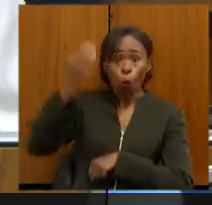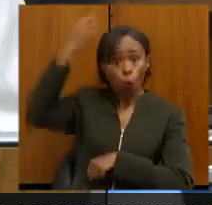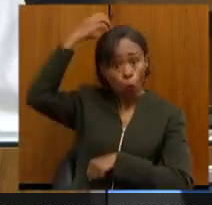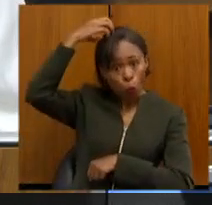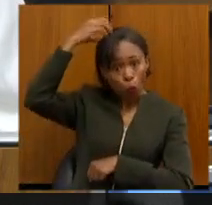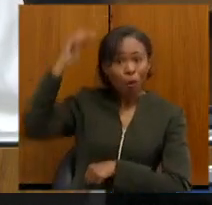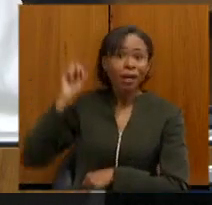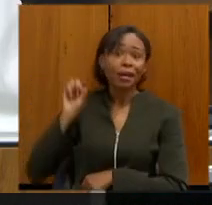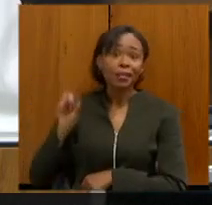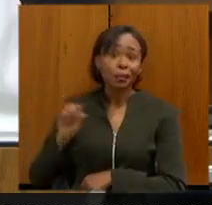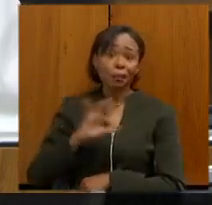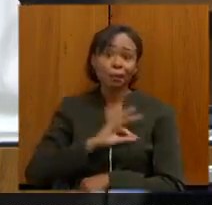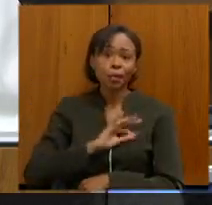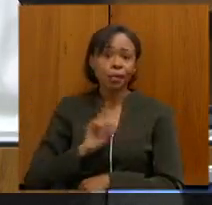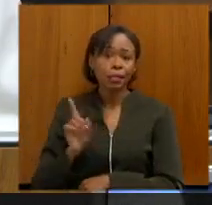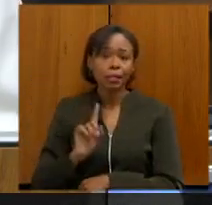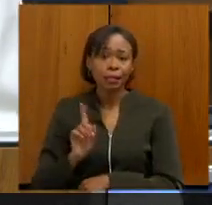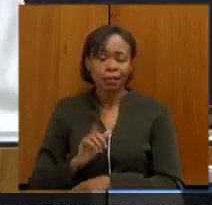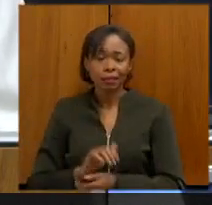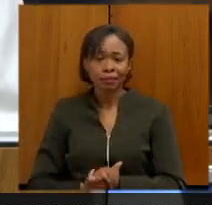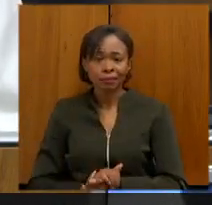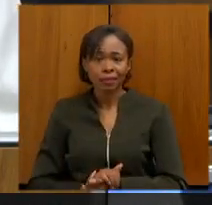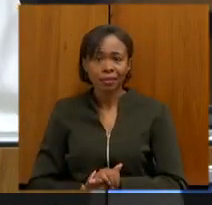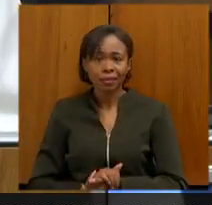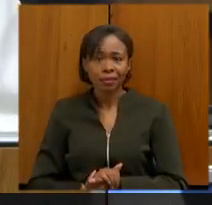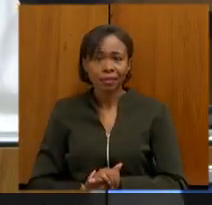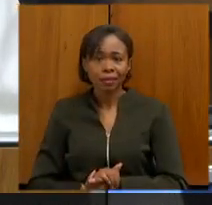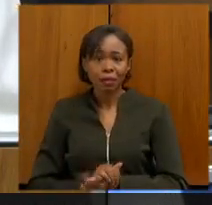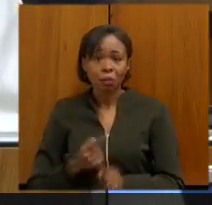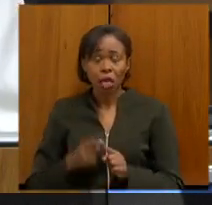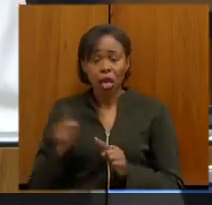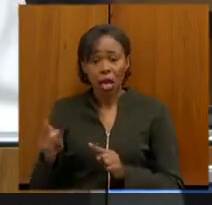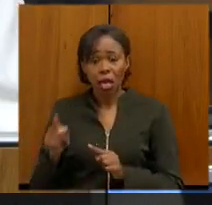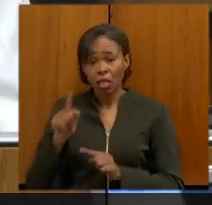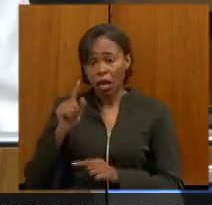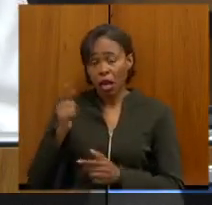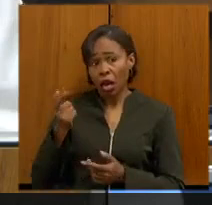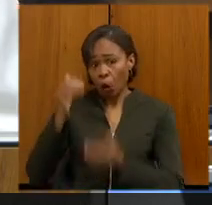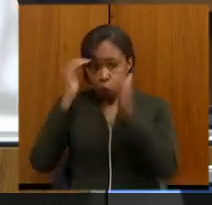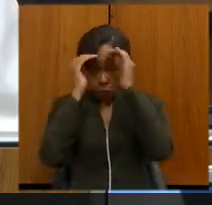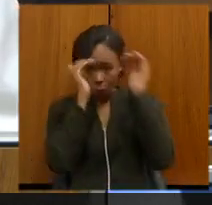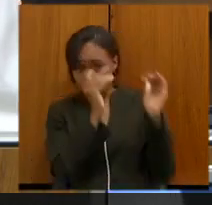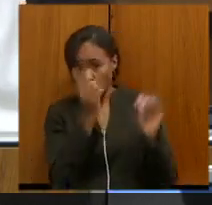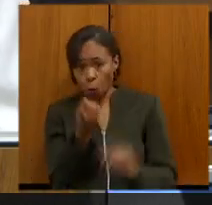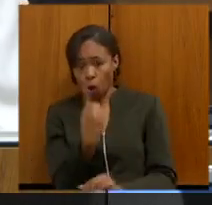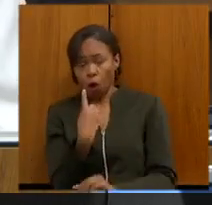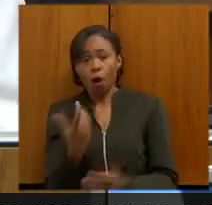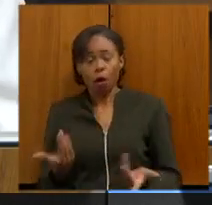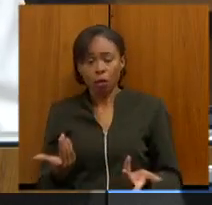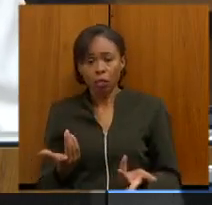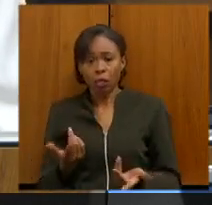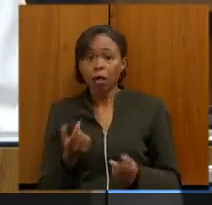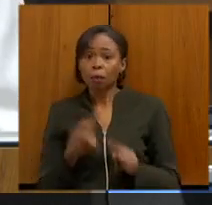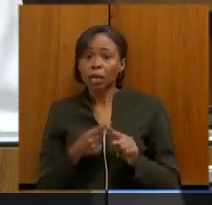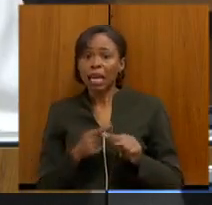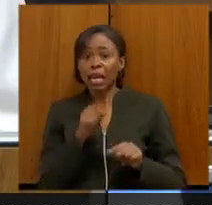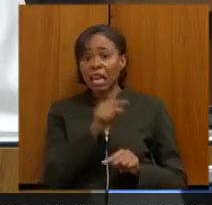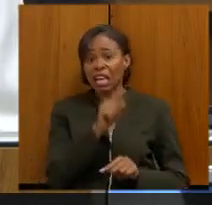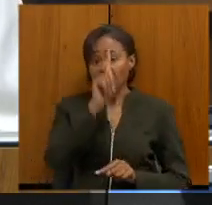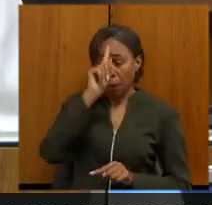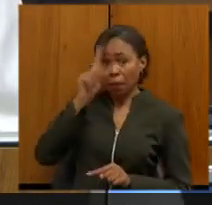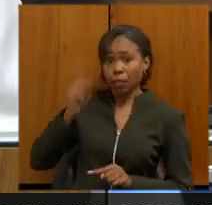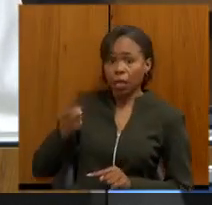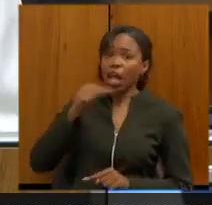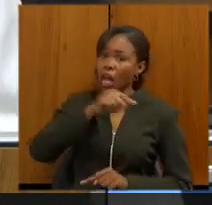No pôr a culpa no no policial o que tá cumprindo a ordem não quem da hora tem que tem que ter que assinar tem que